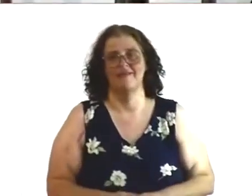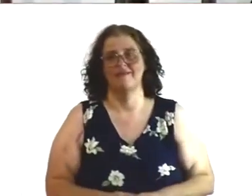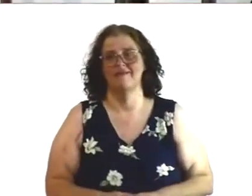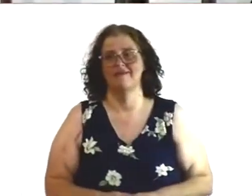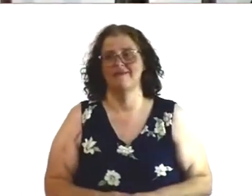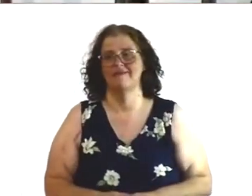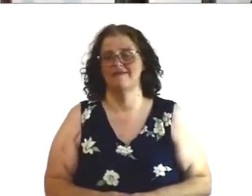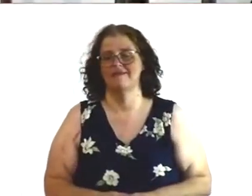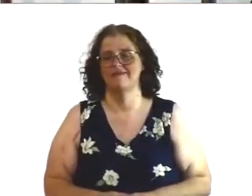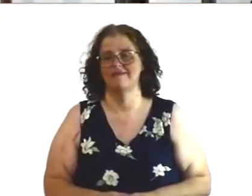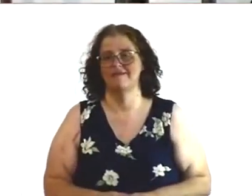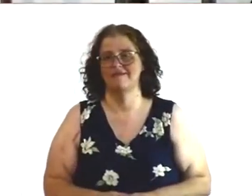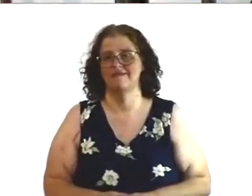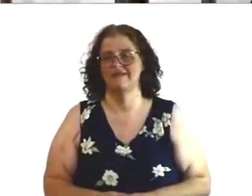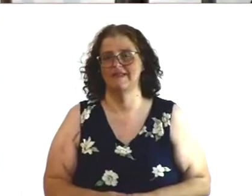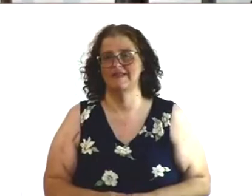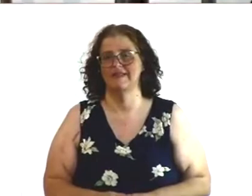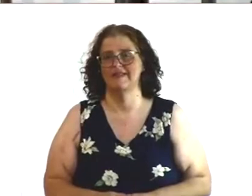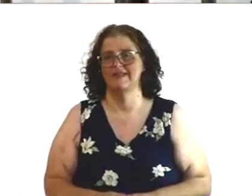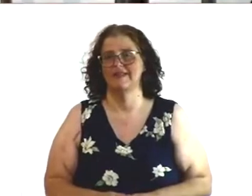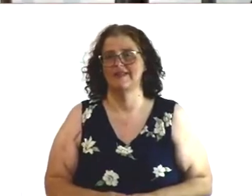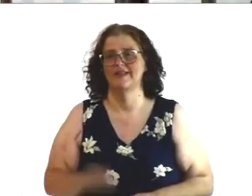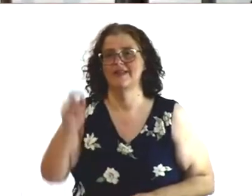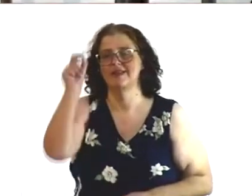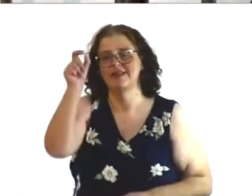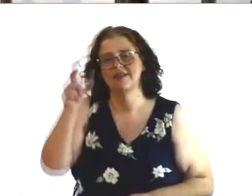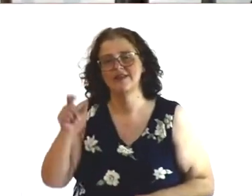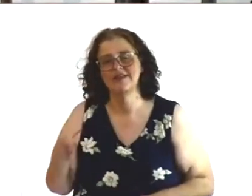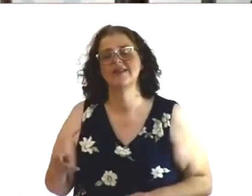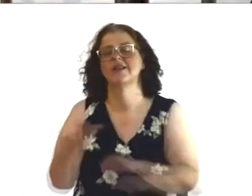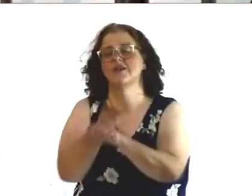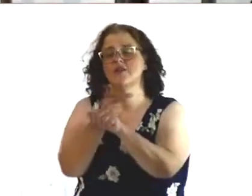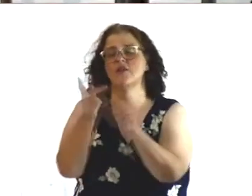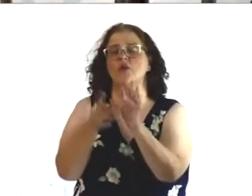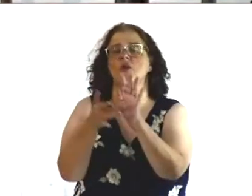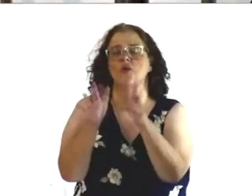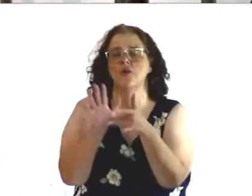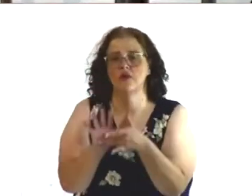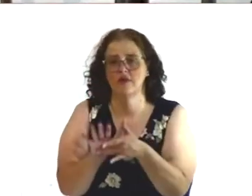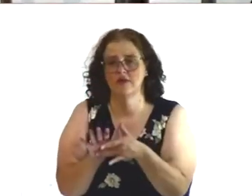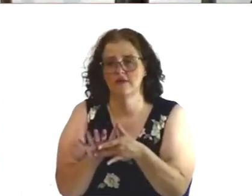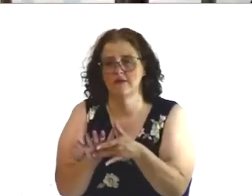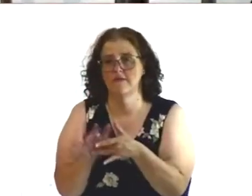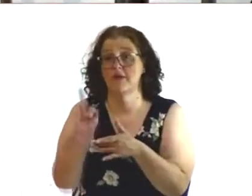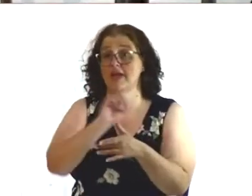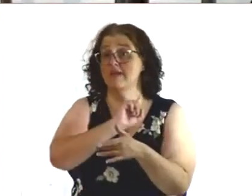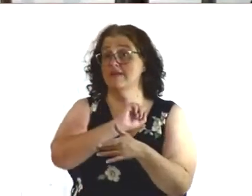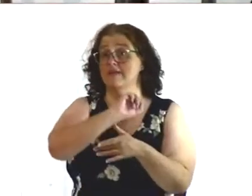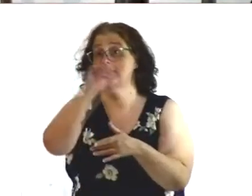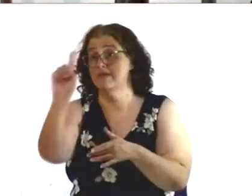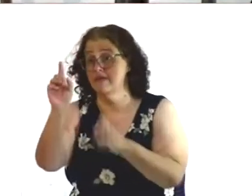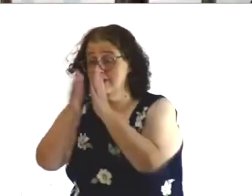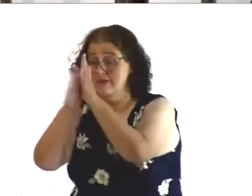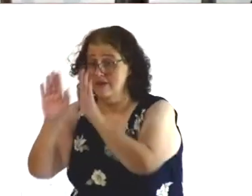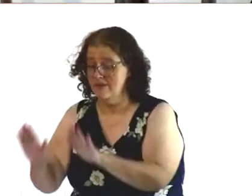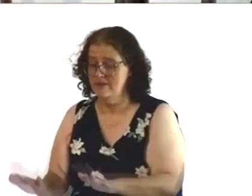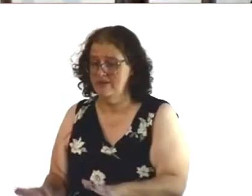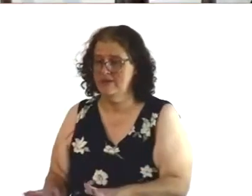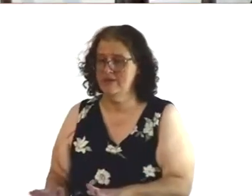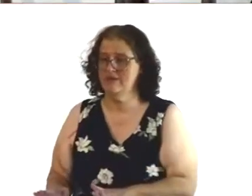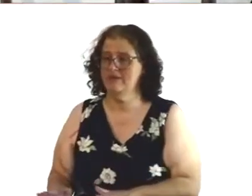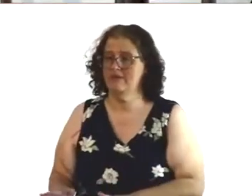Pois é assim, quem procura a Jesus para não adorar, normalmente fica